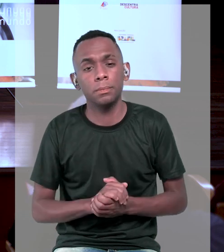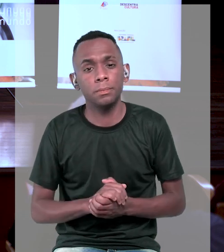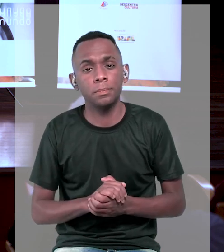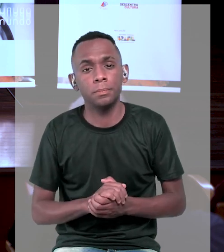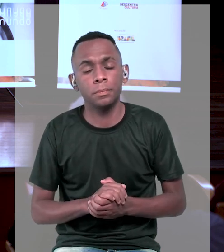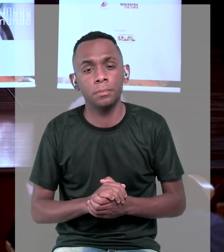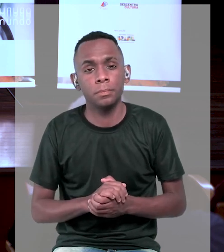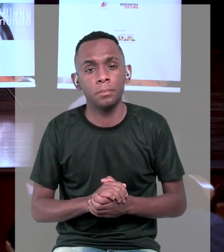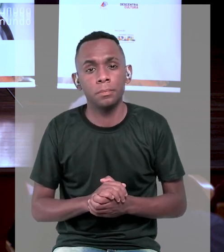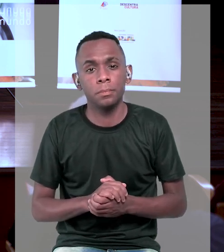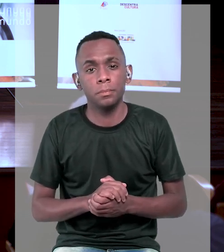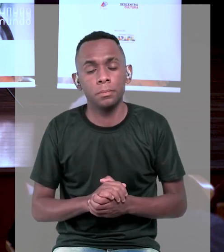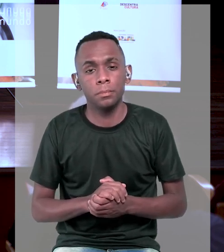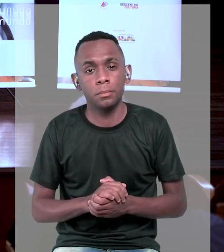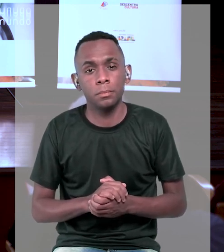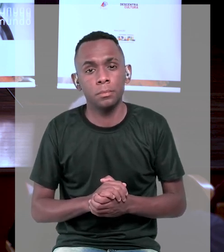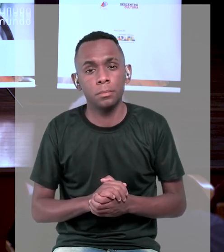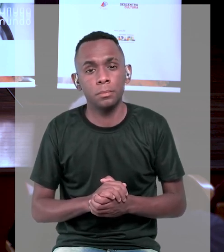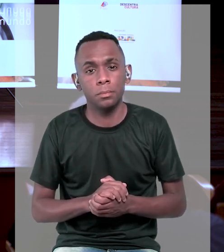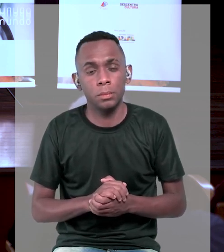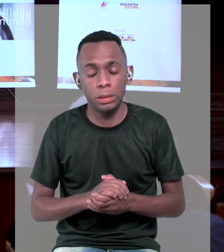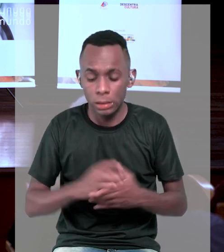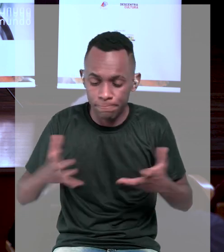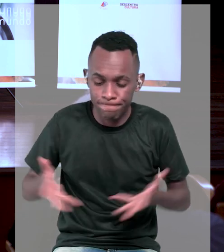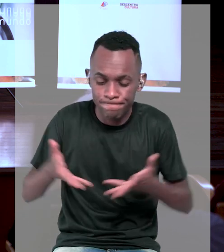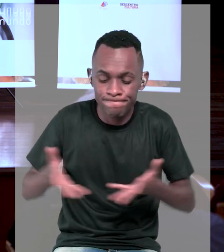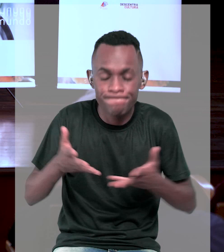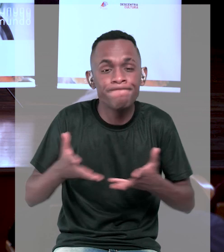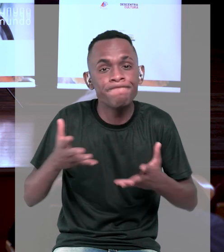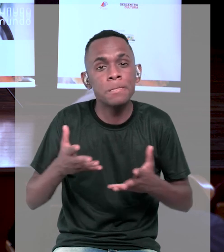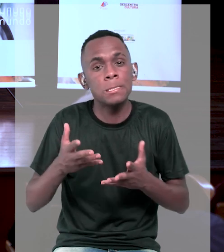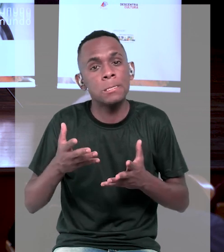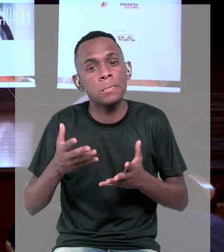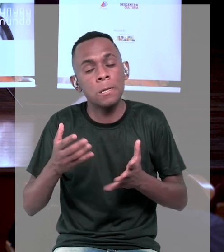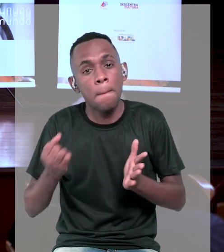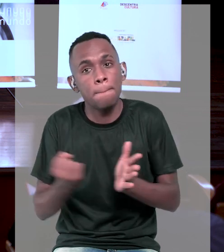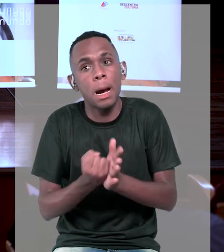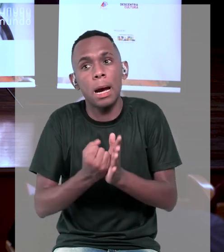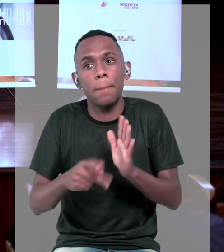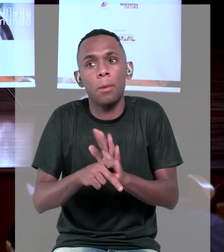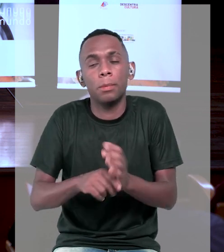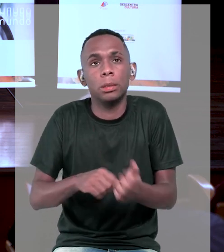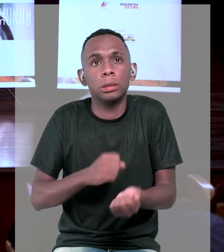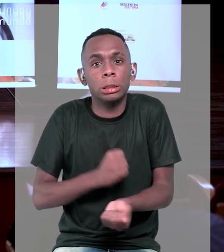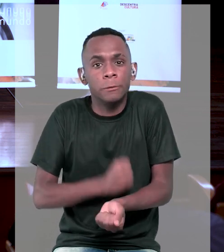Esse impulso, algo visceral, algo